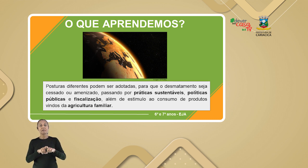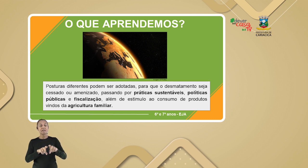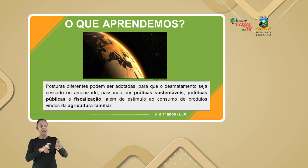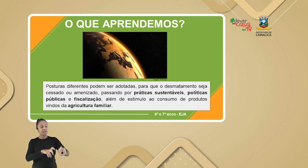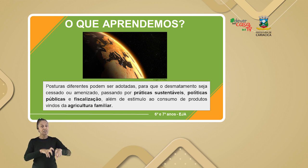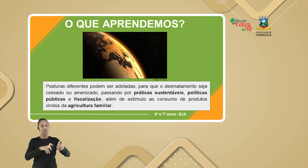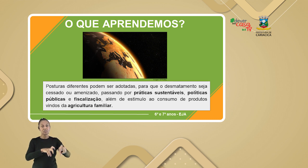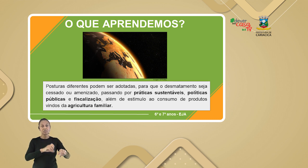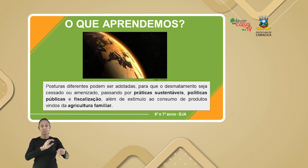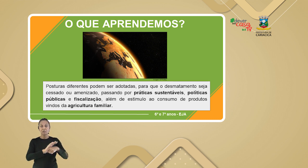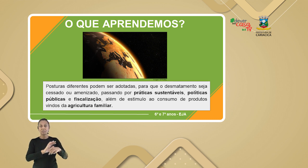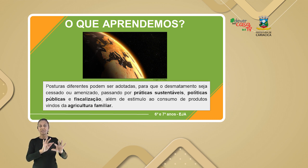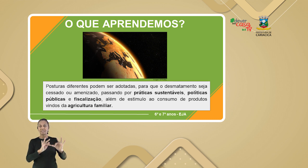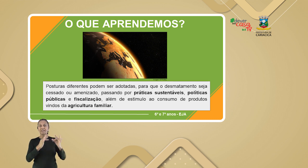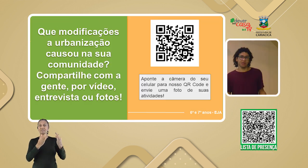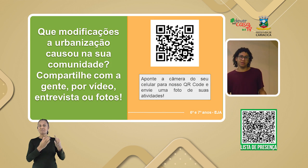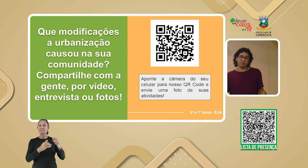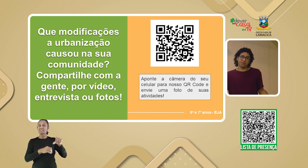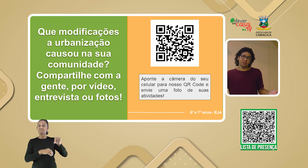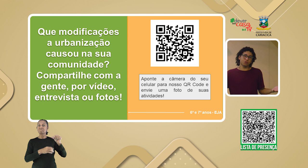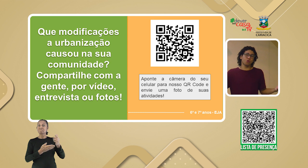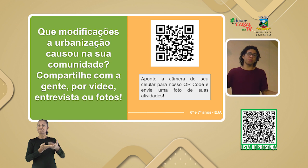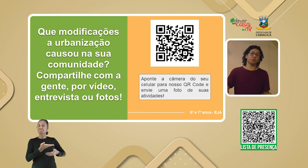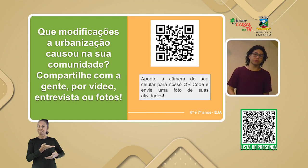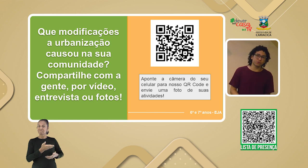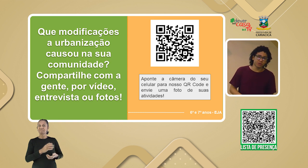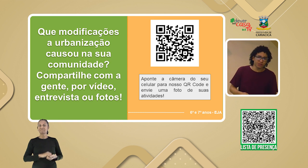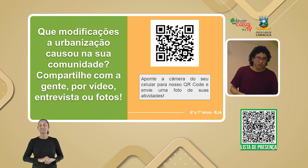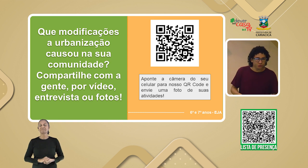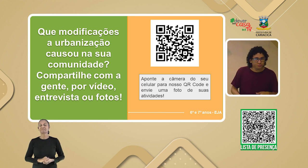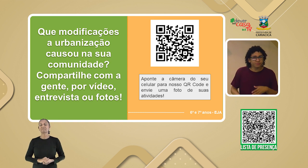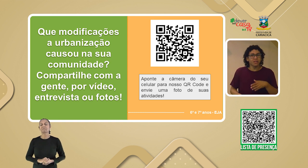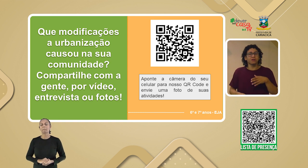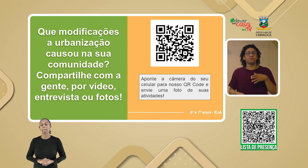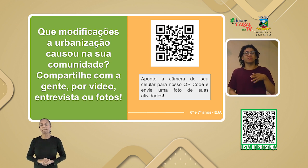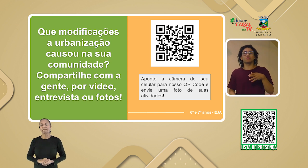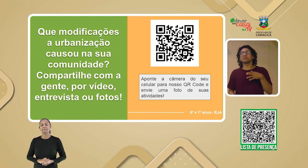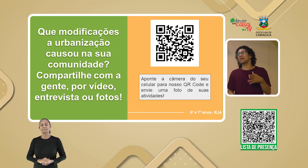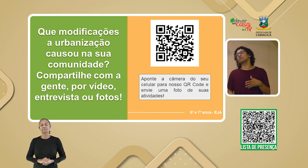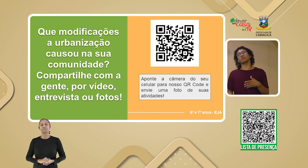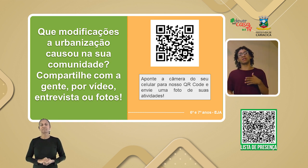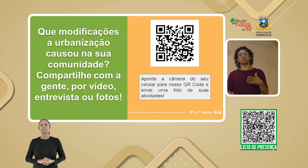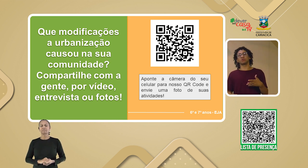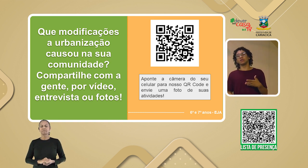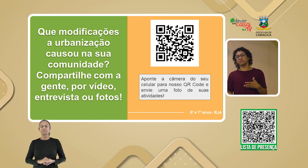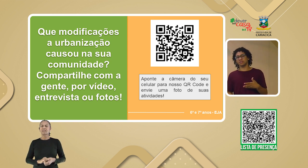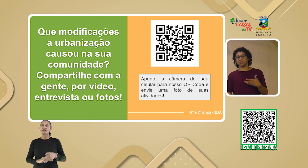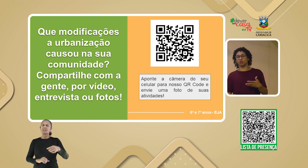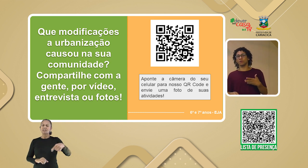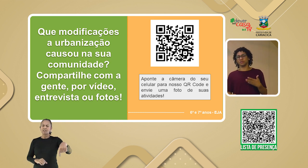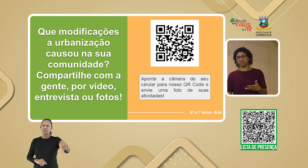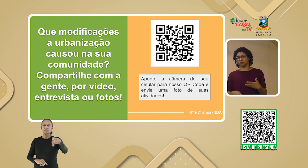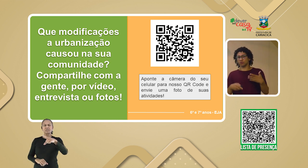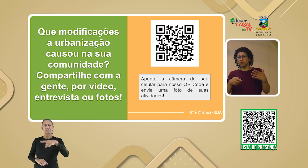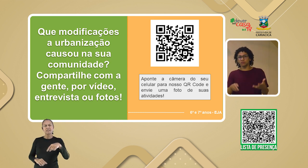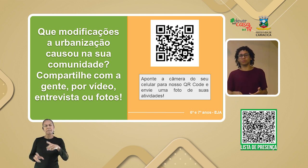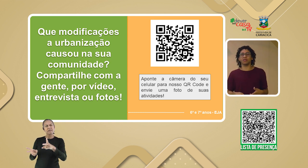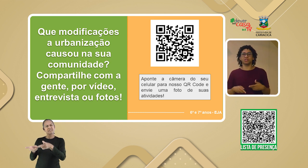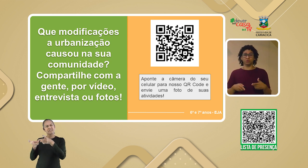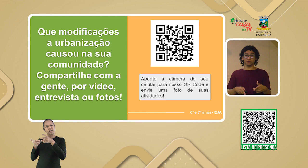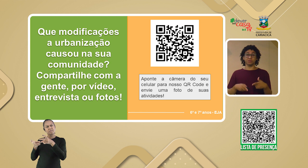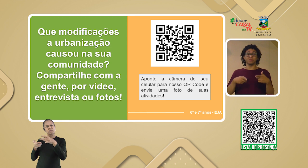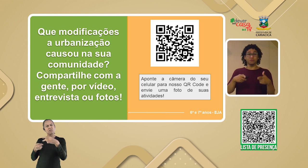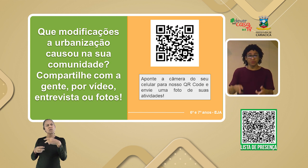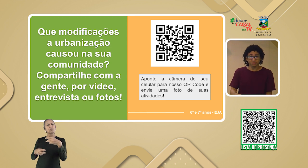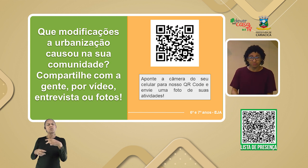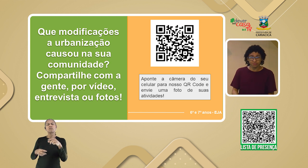da agricultura familiar. E como eu perguntei no início, você consegue notar as mudanças que a urbanização trouxe para a